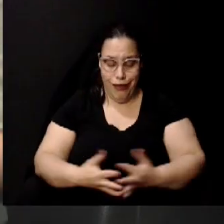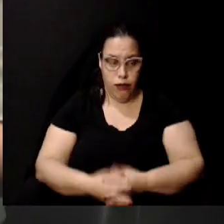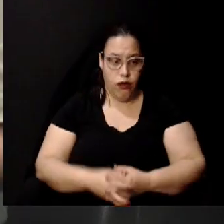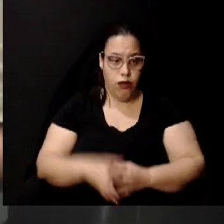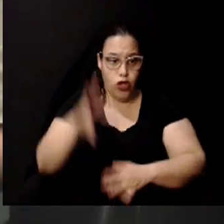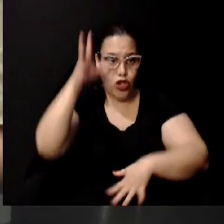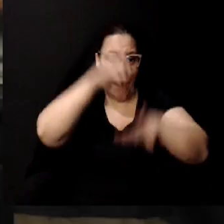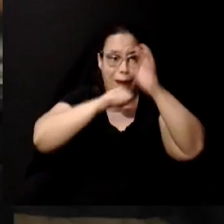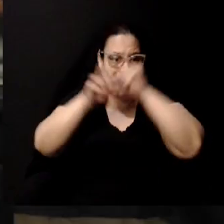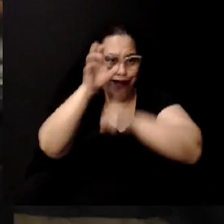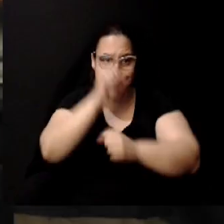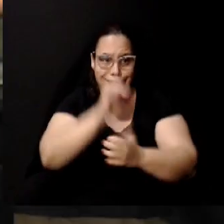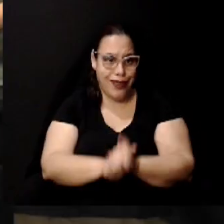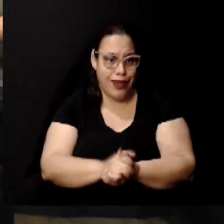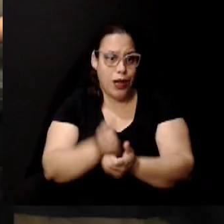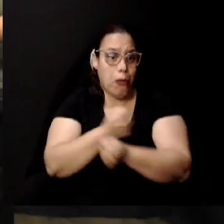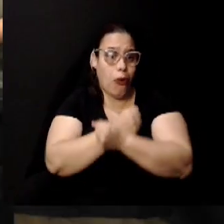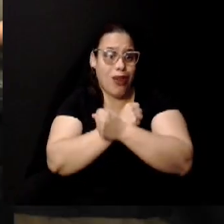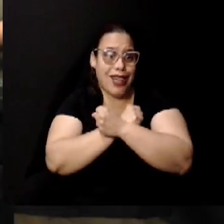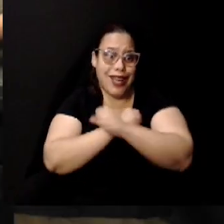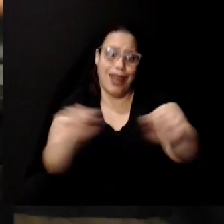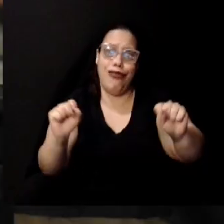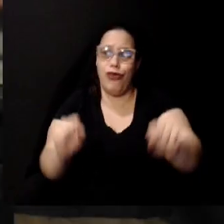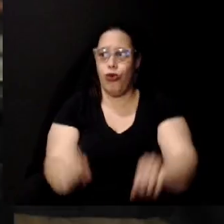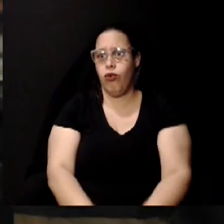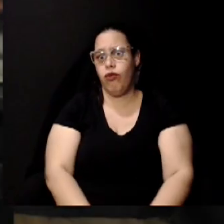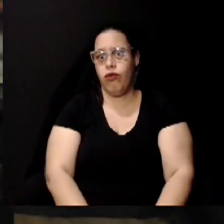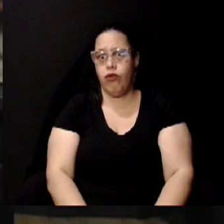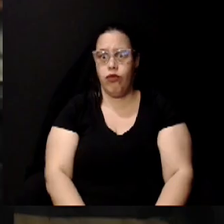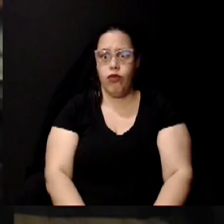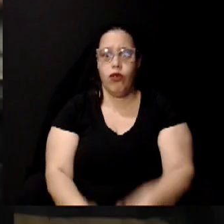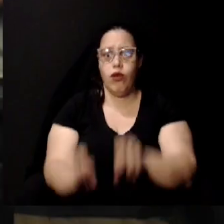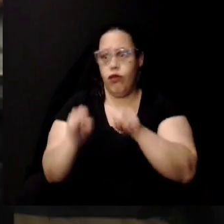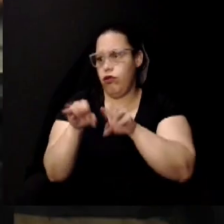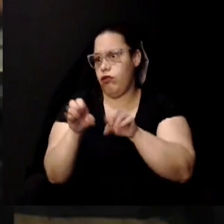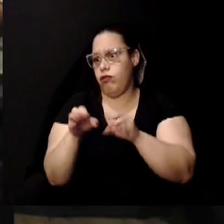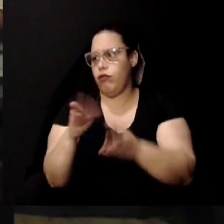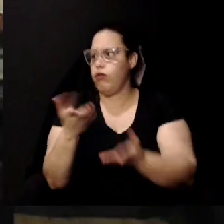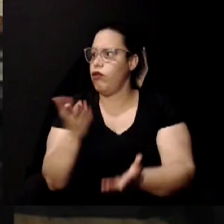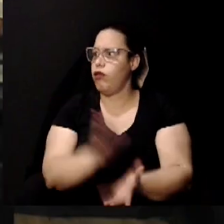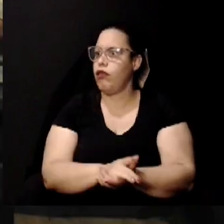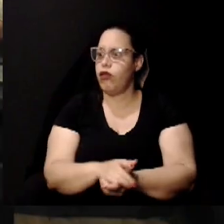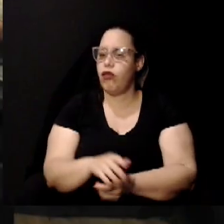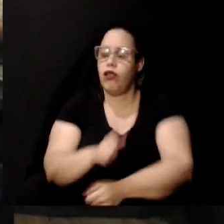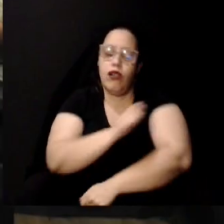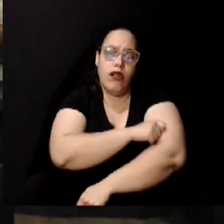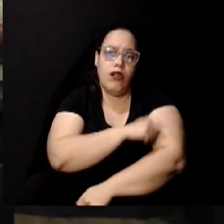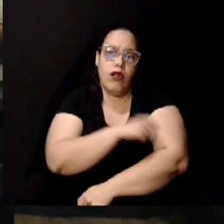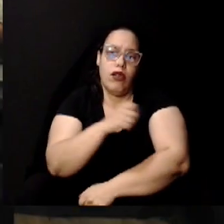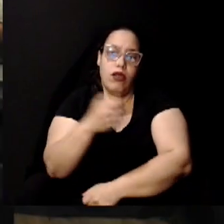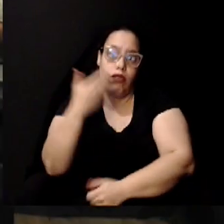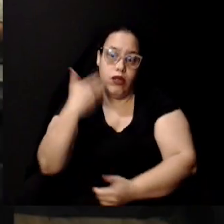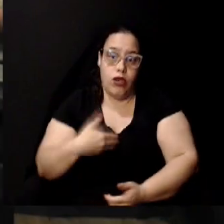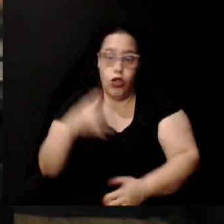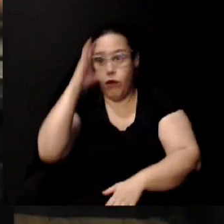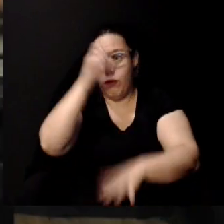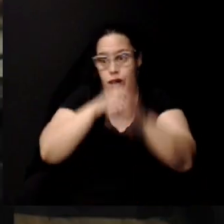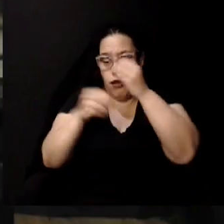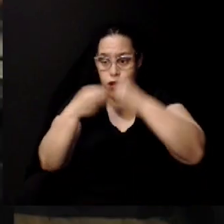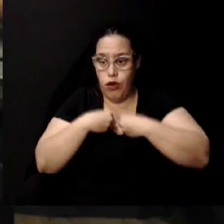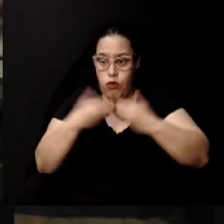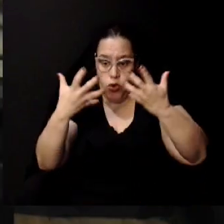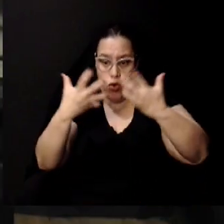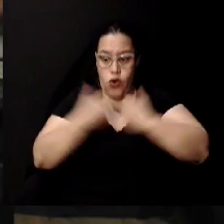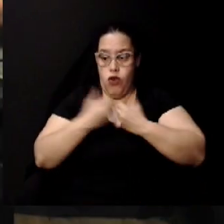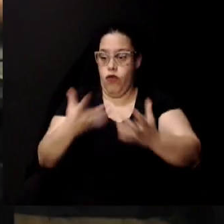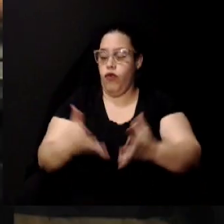Os professores não têm condição corpórea de ensinar e os estudantes não têm condição corpórea de aprender. E aí